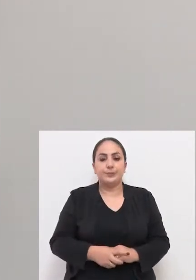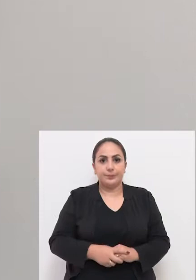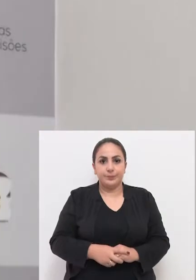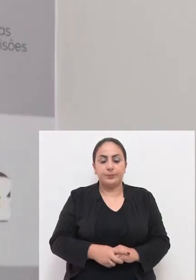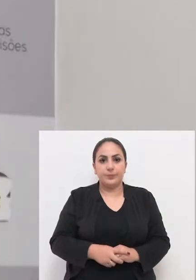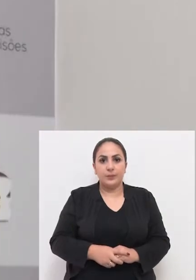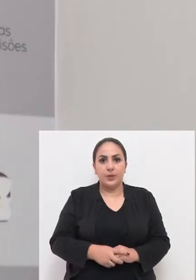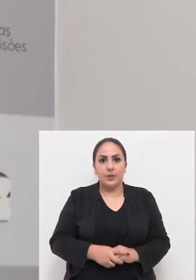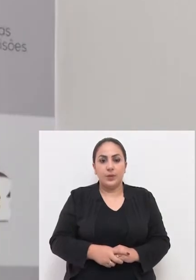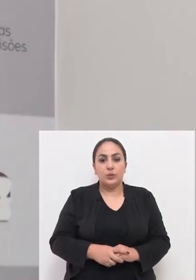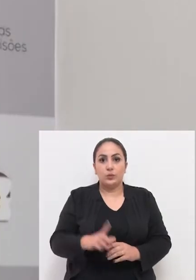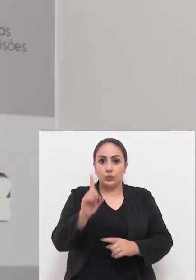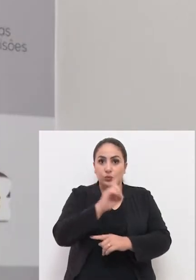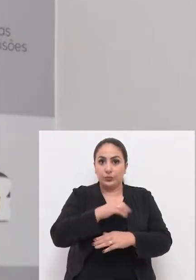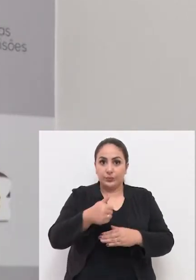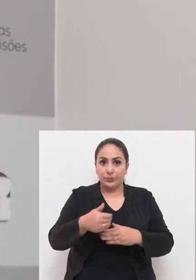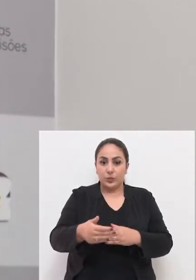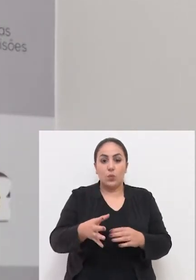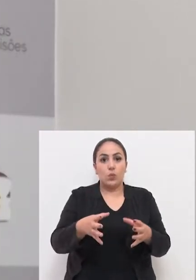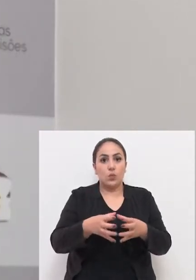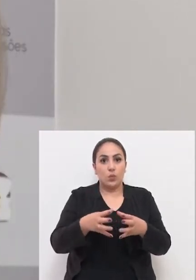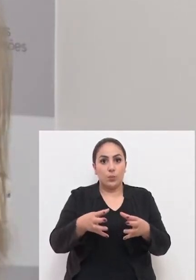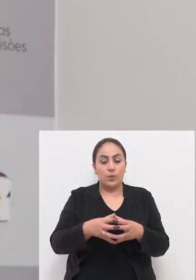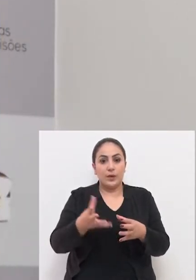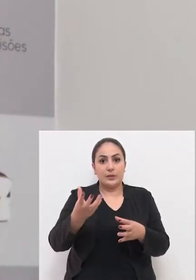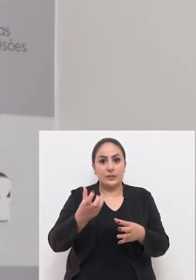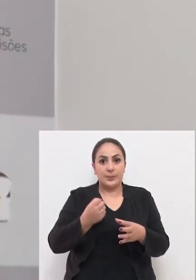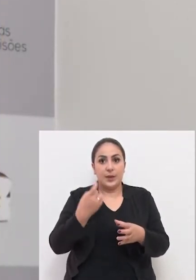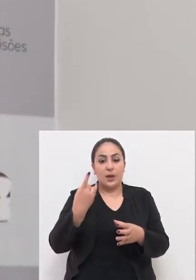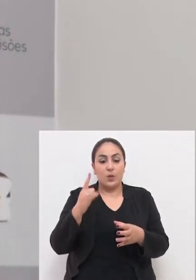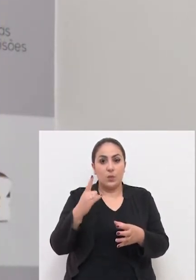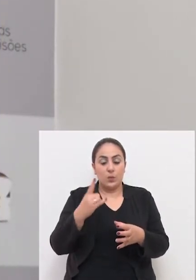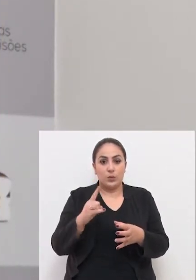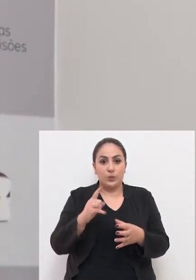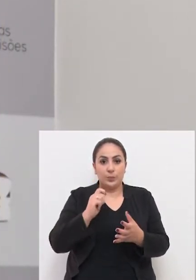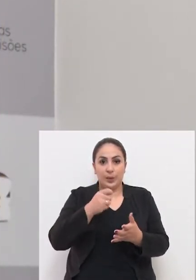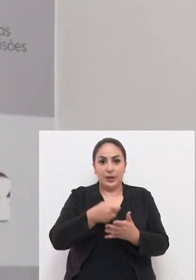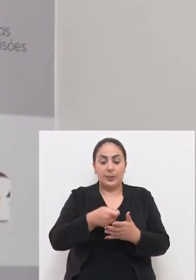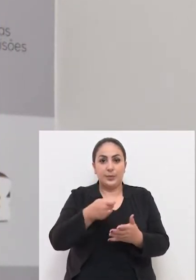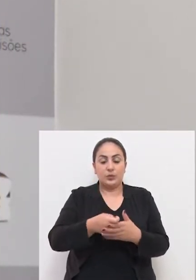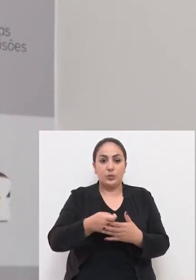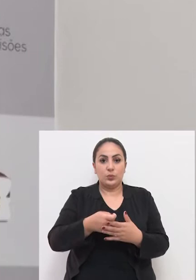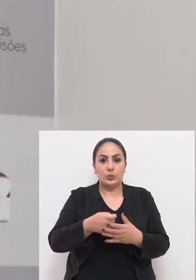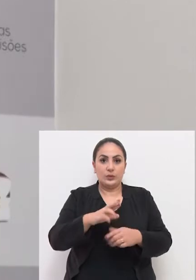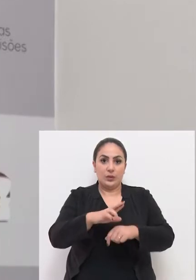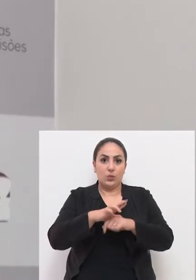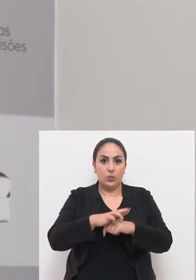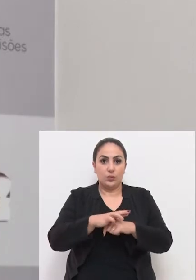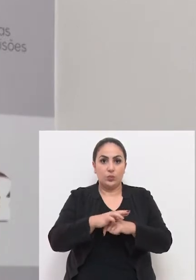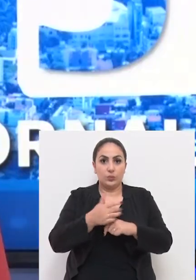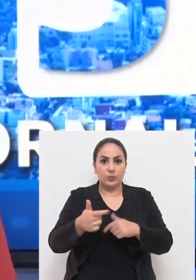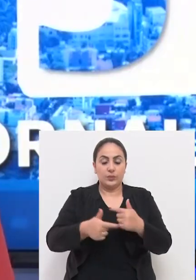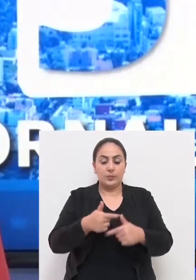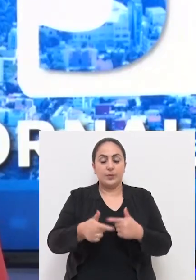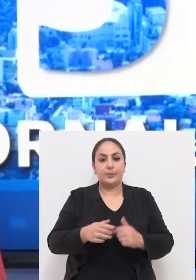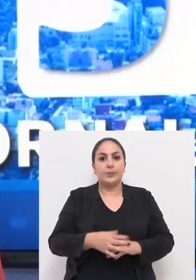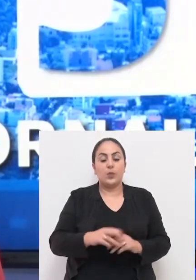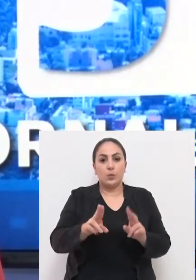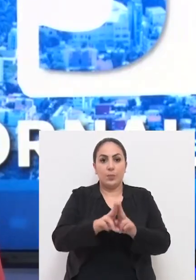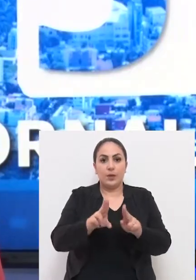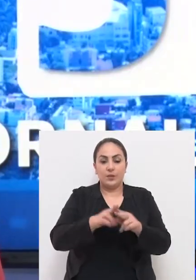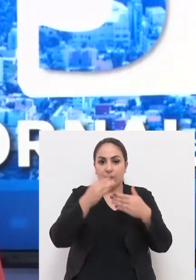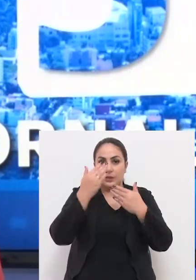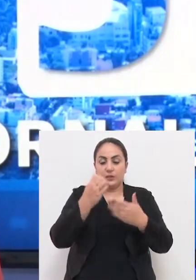complicada. Nos próximos dias, o grupo vai receber a última parcela do seguro-desemprego. O